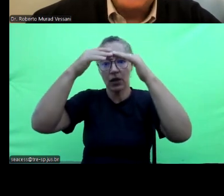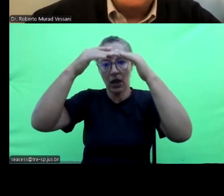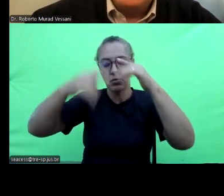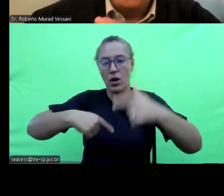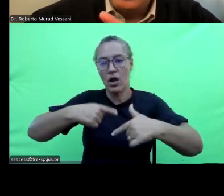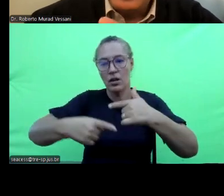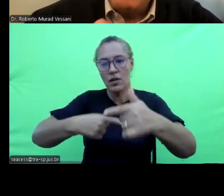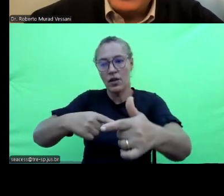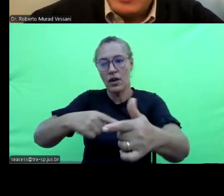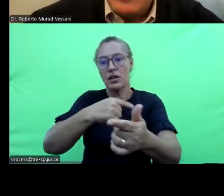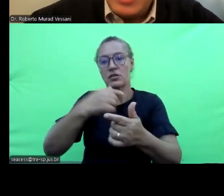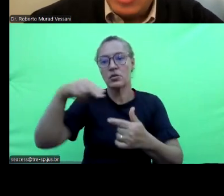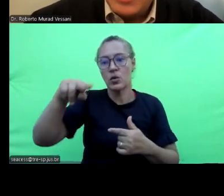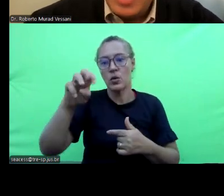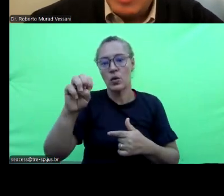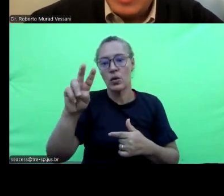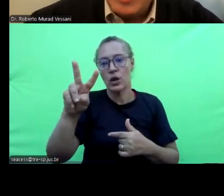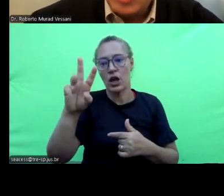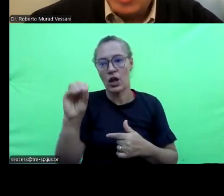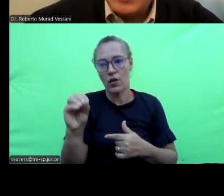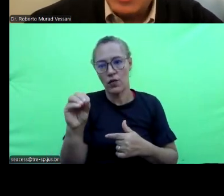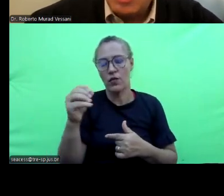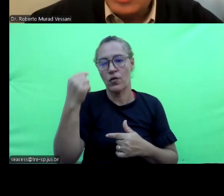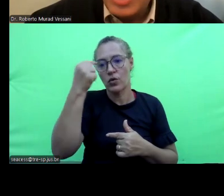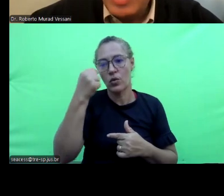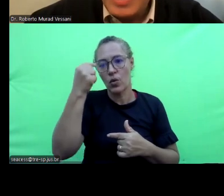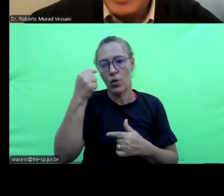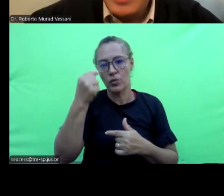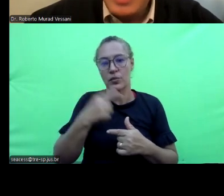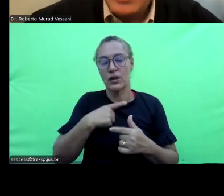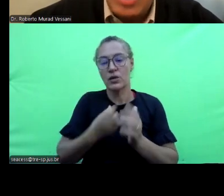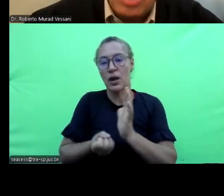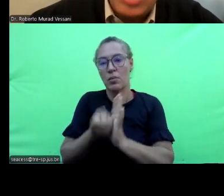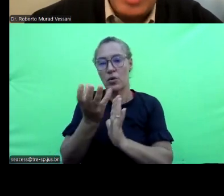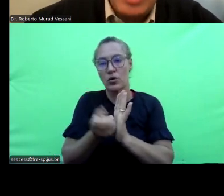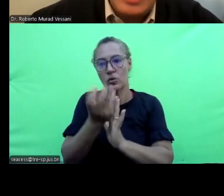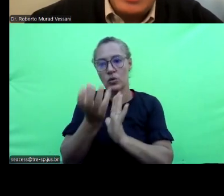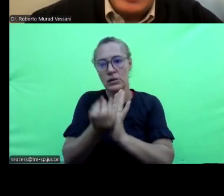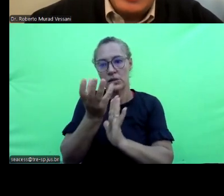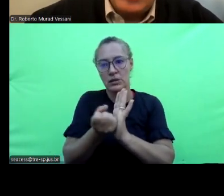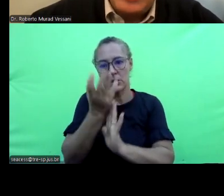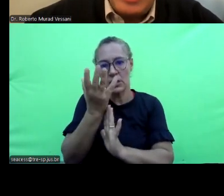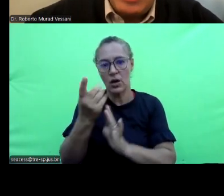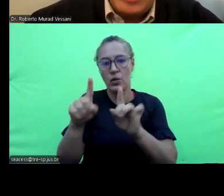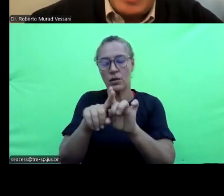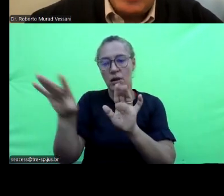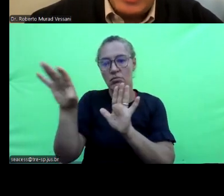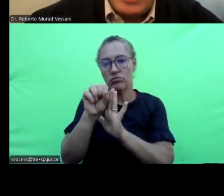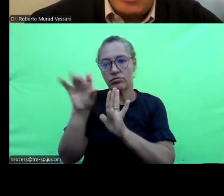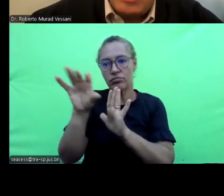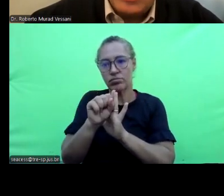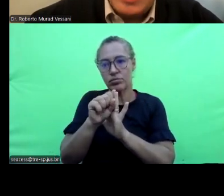né? No olho, na parte da frente, nós temos a produção contínua e a drenagem contínua, de um líquido